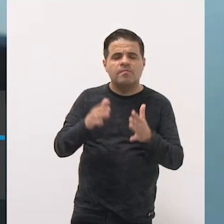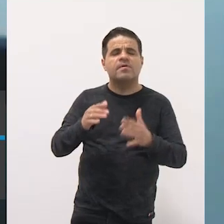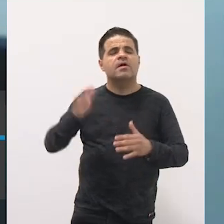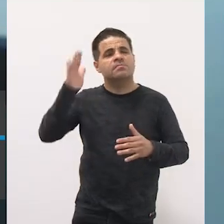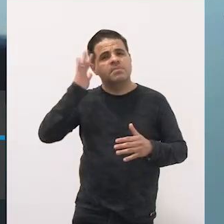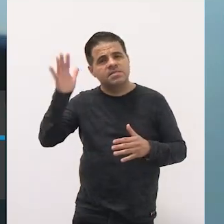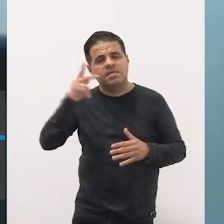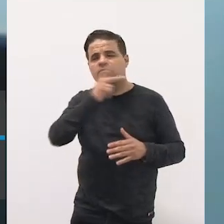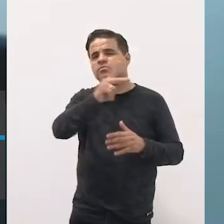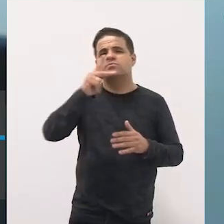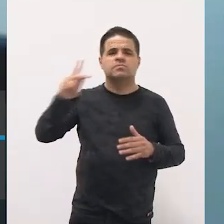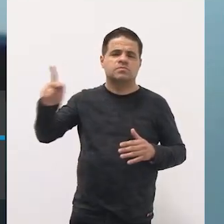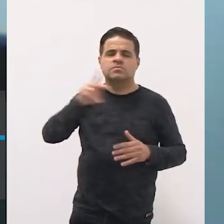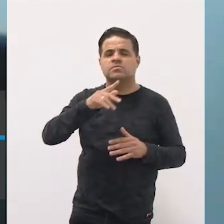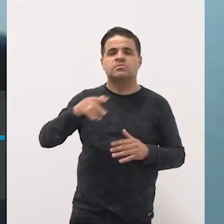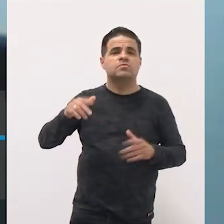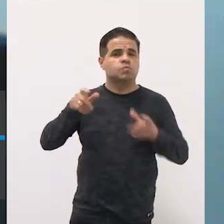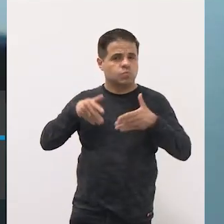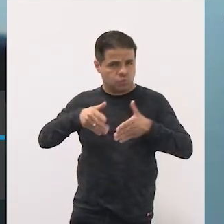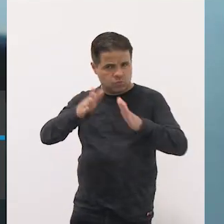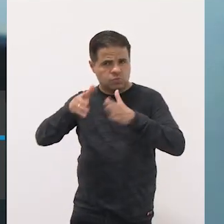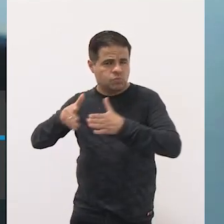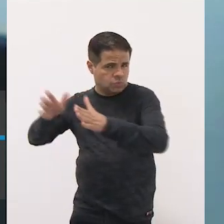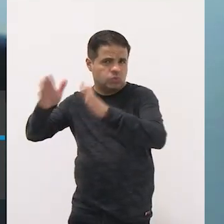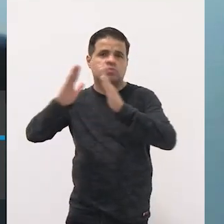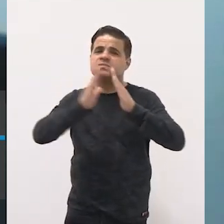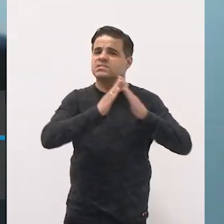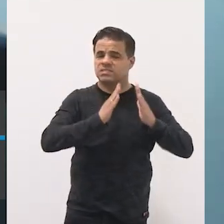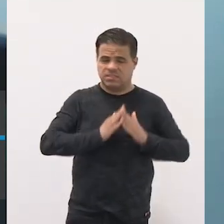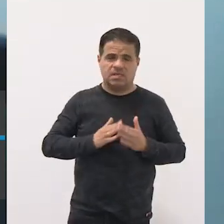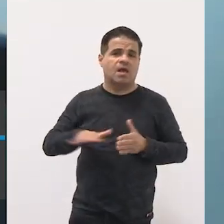das suas casas, os corredores das casas.